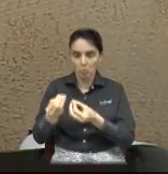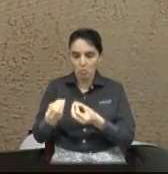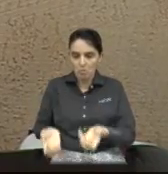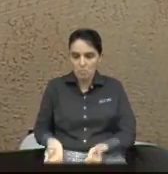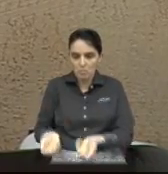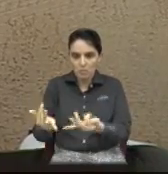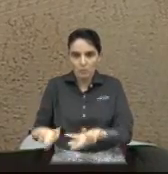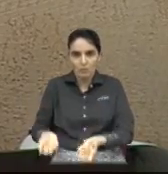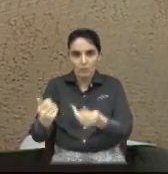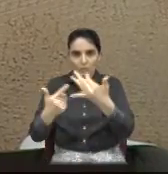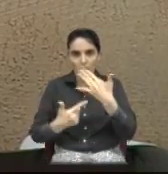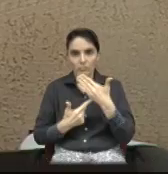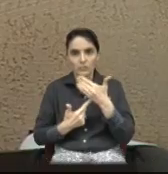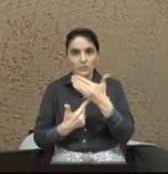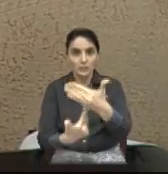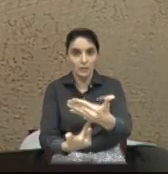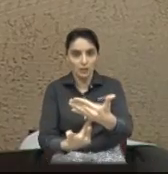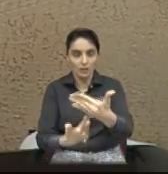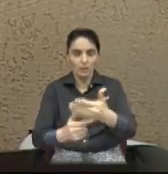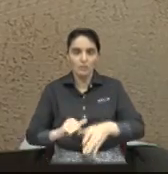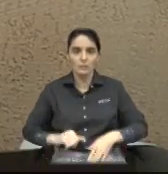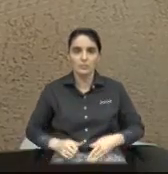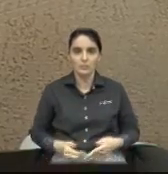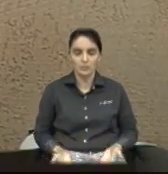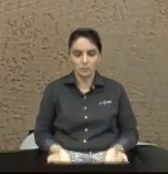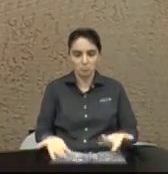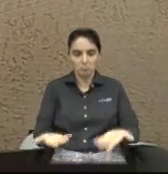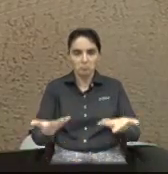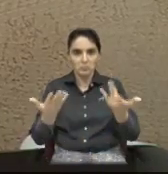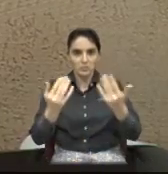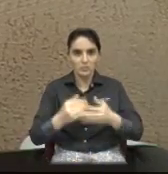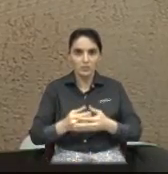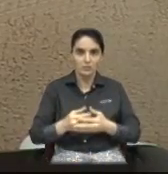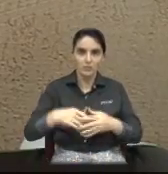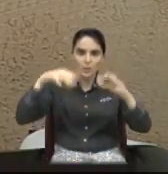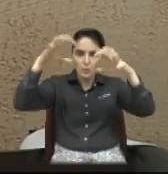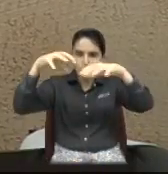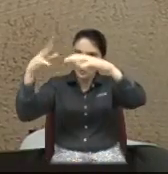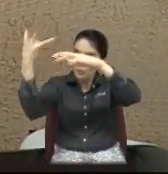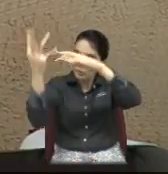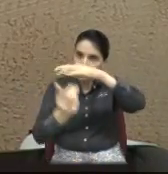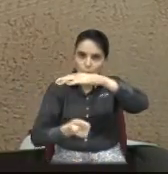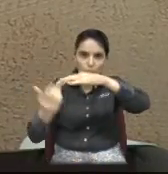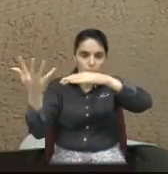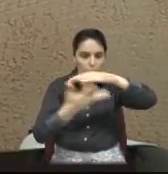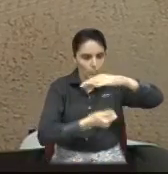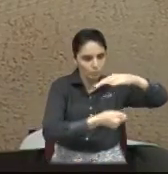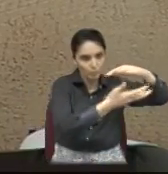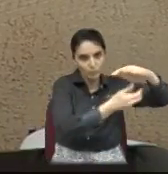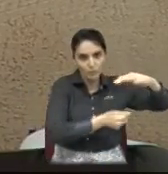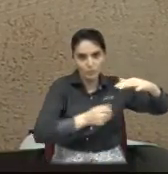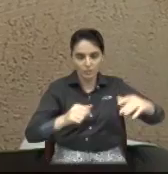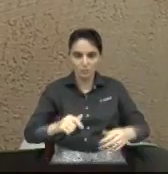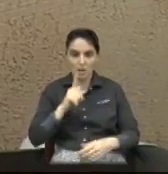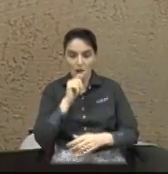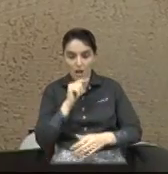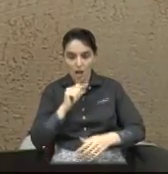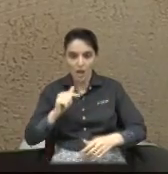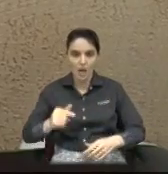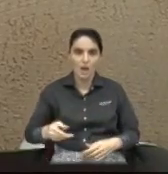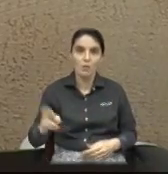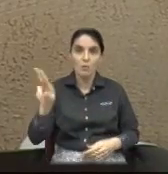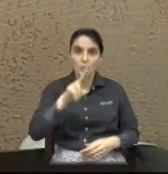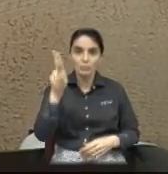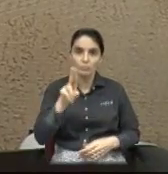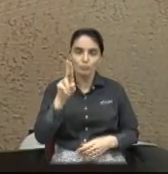tecnologias sustentáveis, como, por exemplo, sistema de captação de água da chuva, sistema de reuso de água, sistema de aquecimento hidráulico